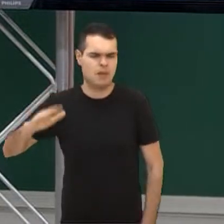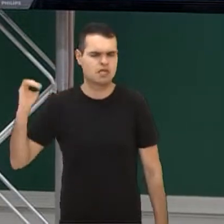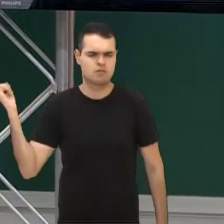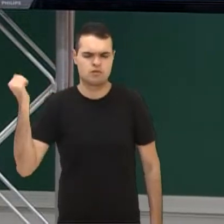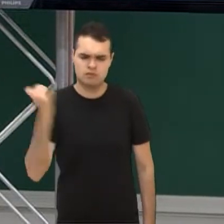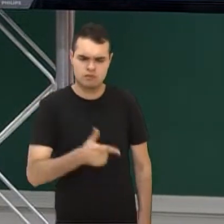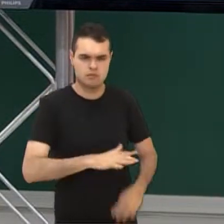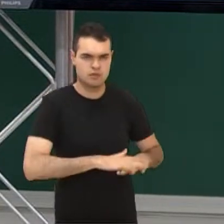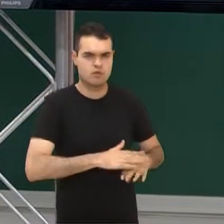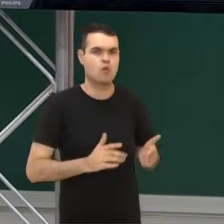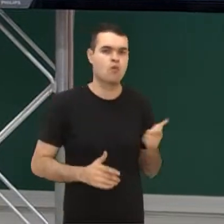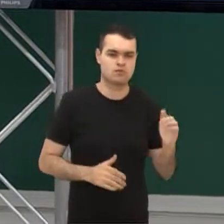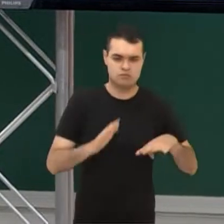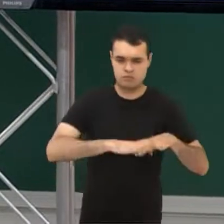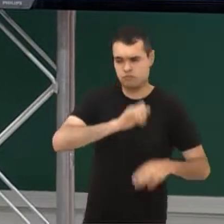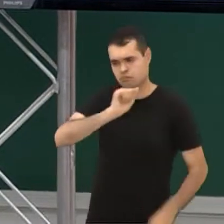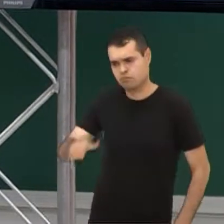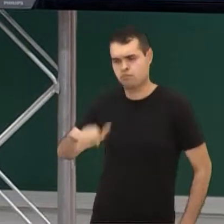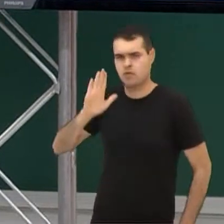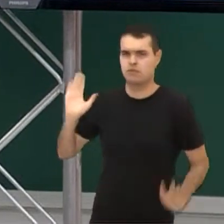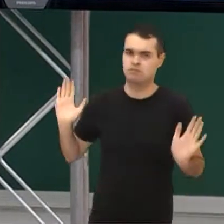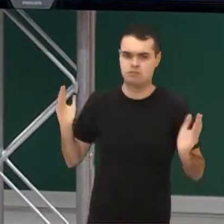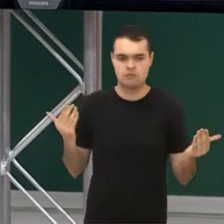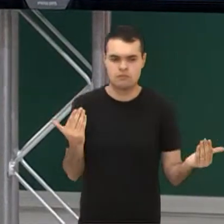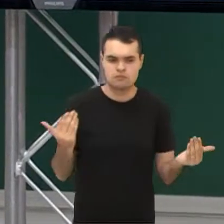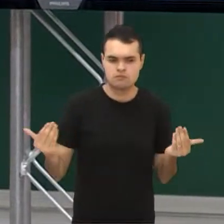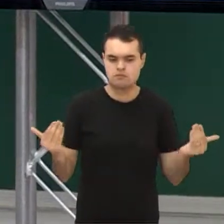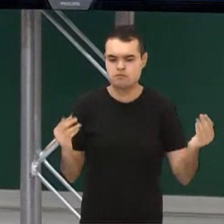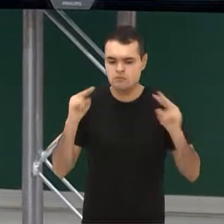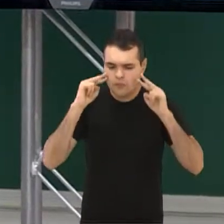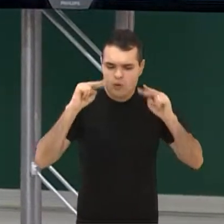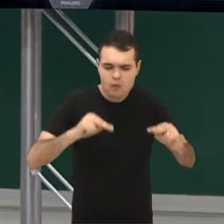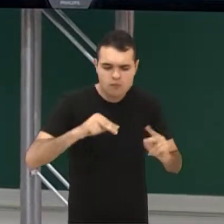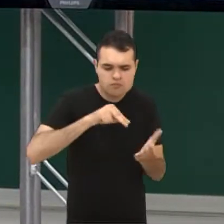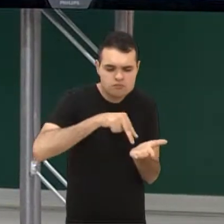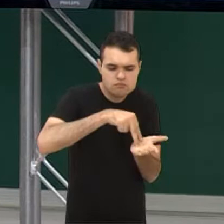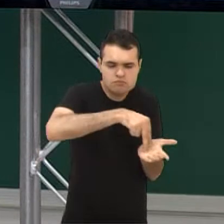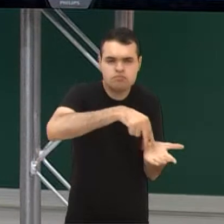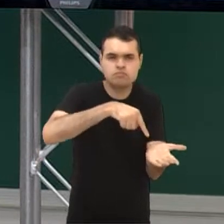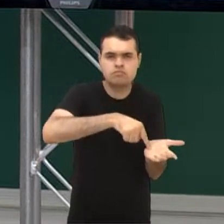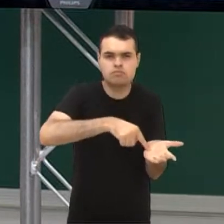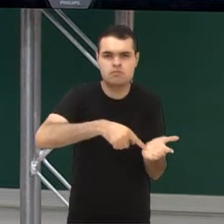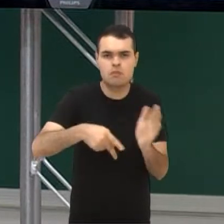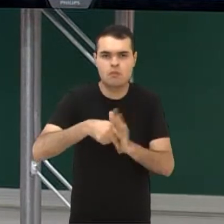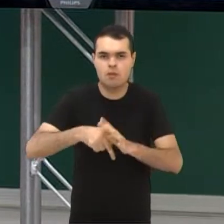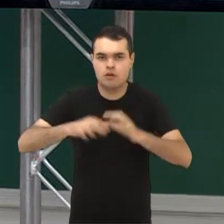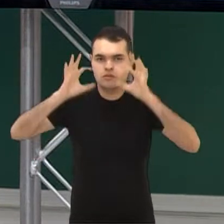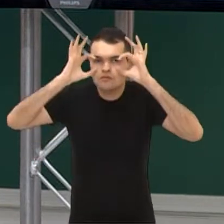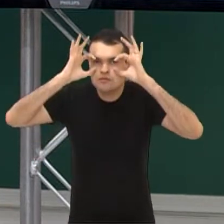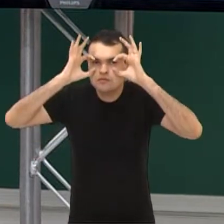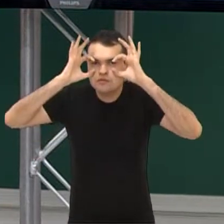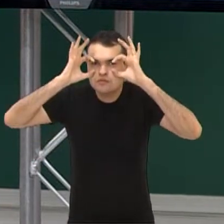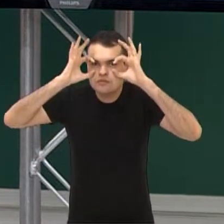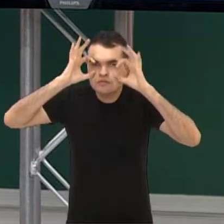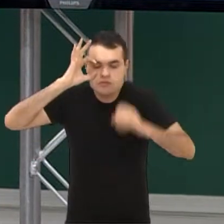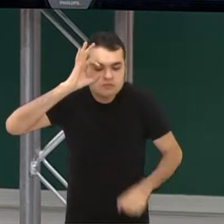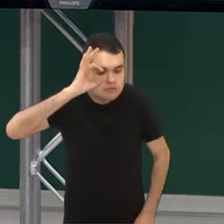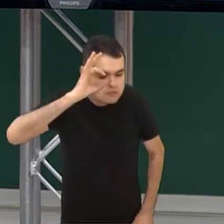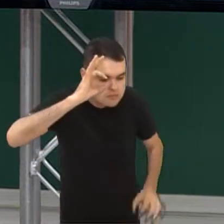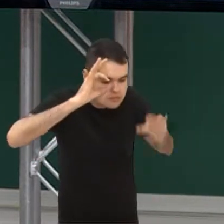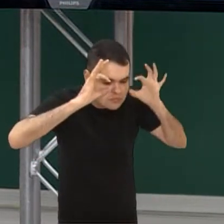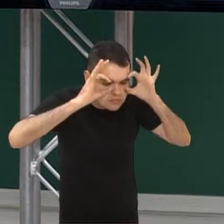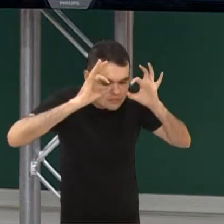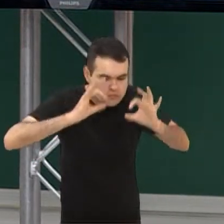importante, o outro dizendo que a matemática é mais importante. Se a gente olha para o positivismo, veja, sobre o óculos do positivismo, né, a gente